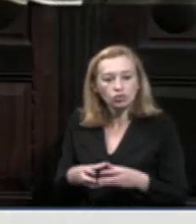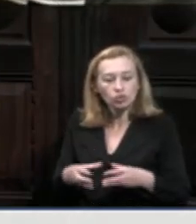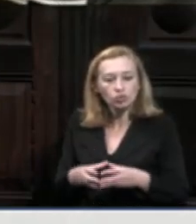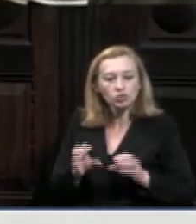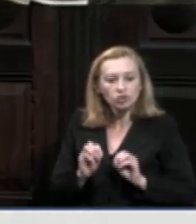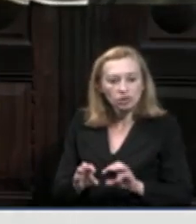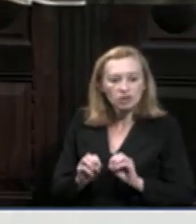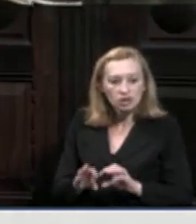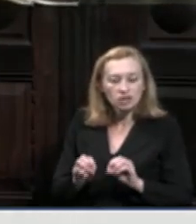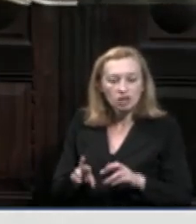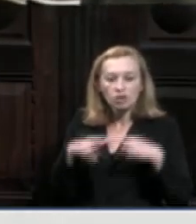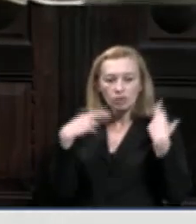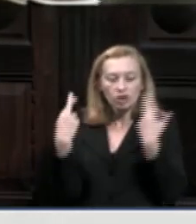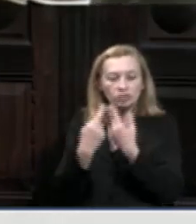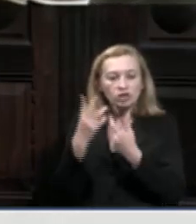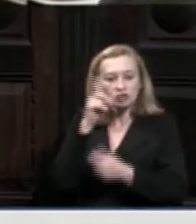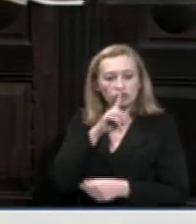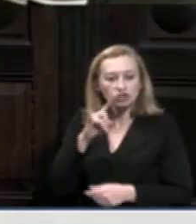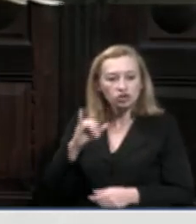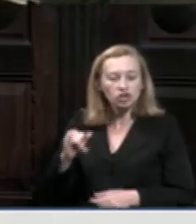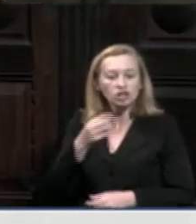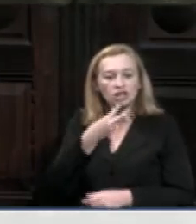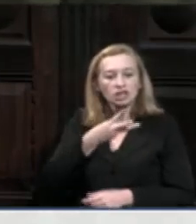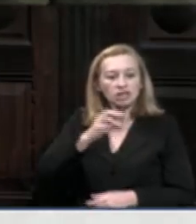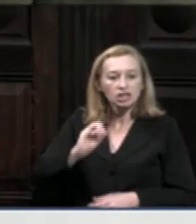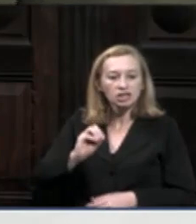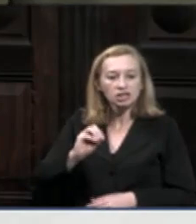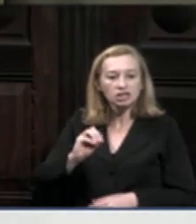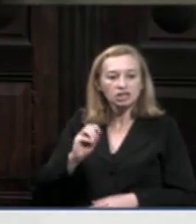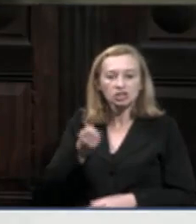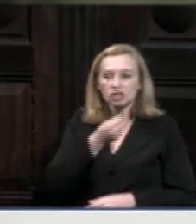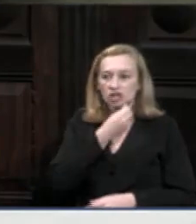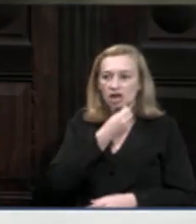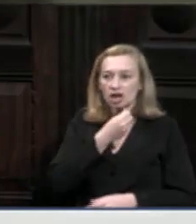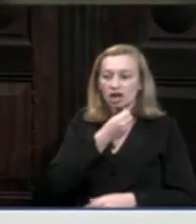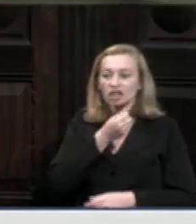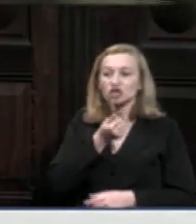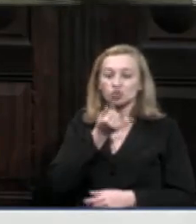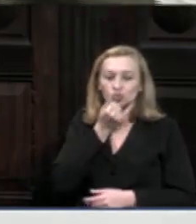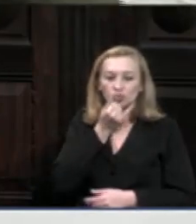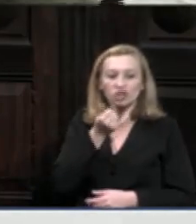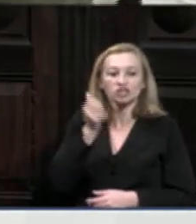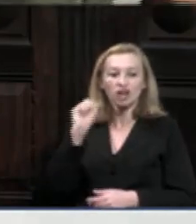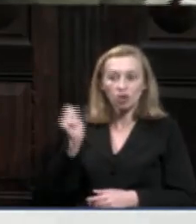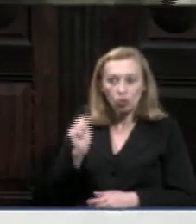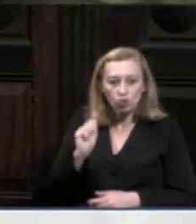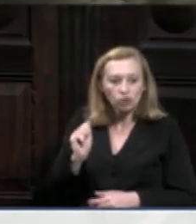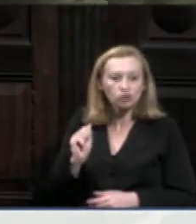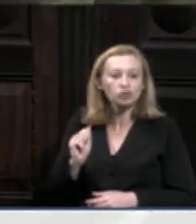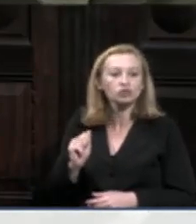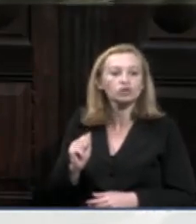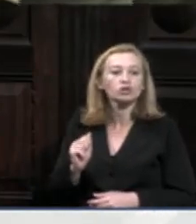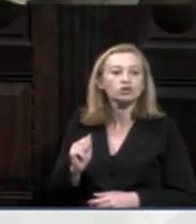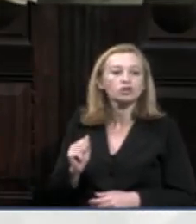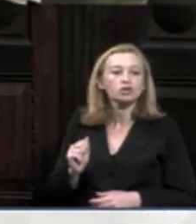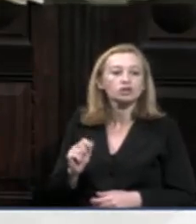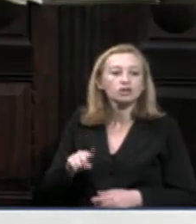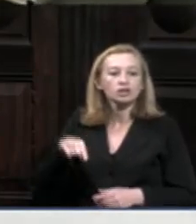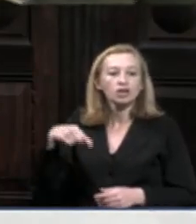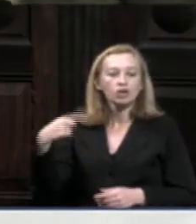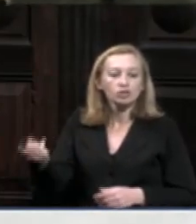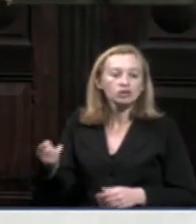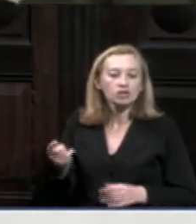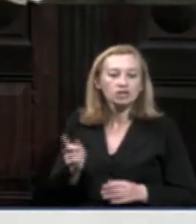uma audiência no dia 30 de junho, de agosto, perdão, que é quinta-feira da próxima semana, às 10 horas, porque qual é o